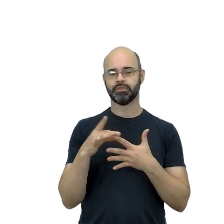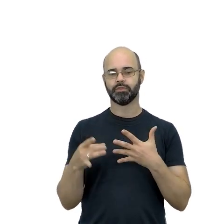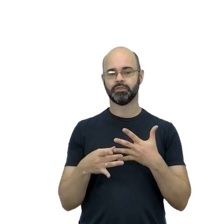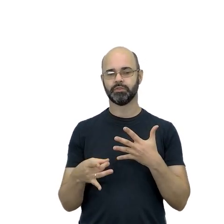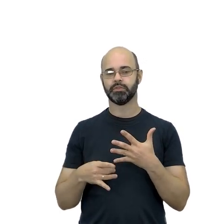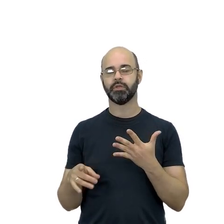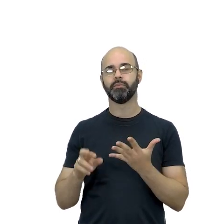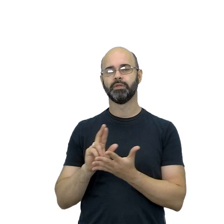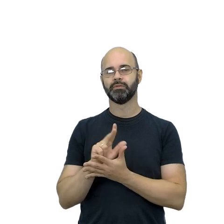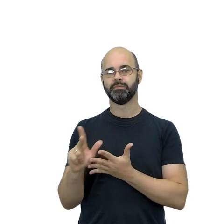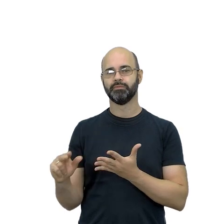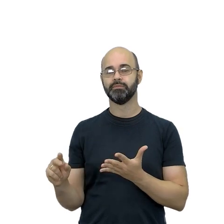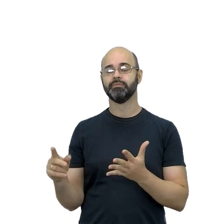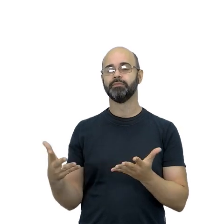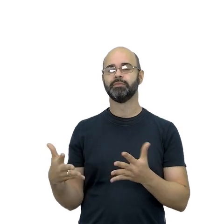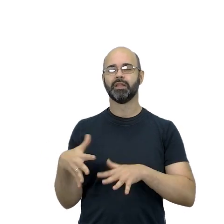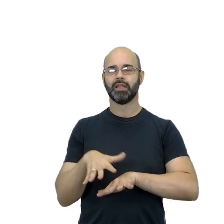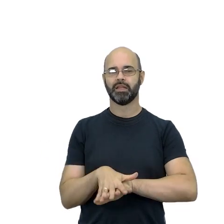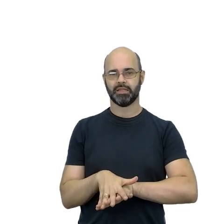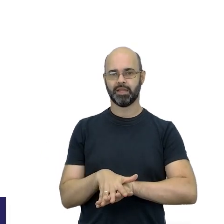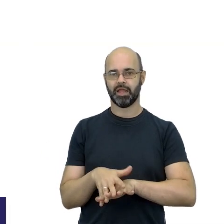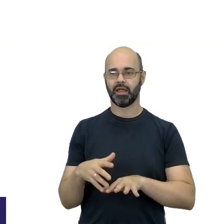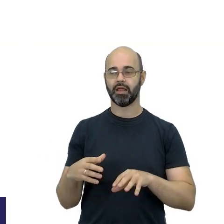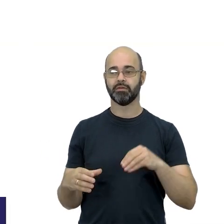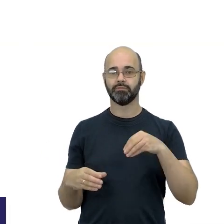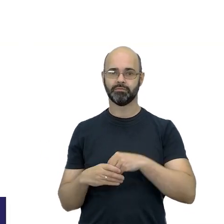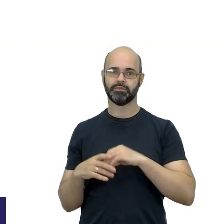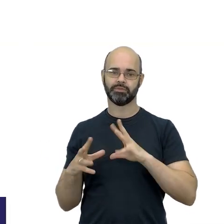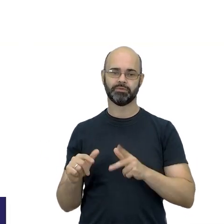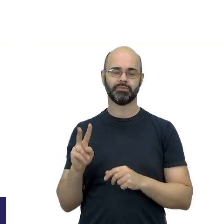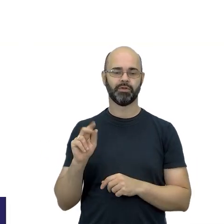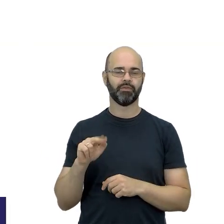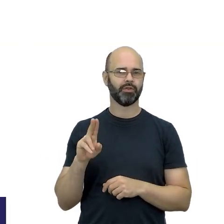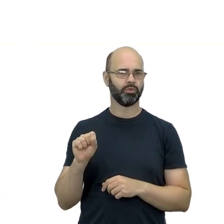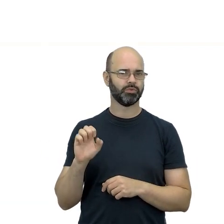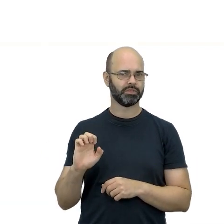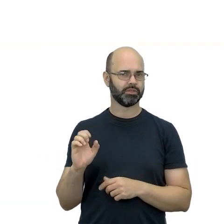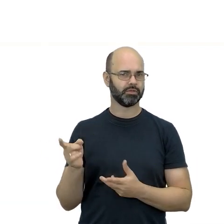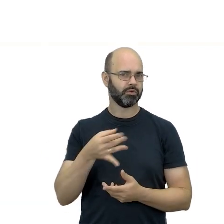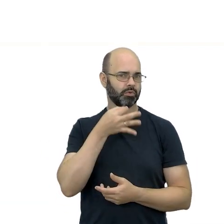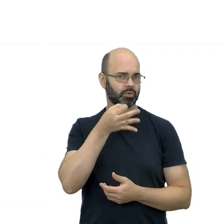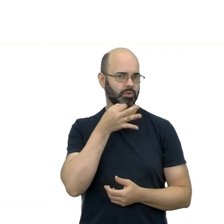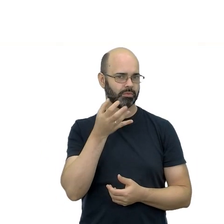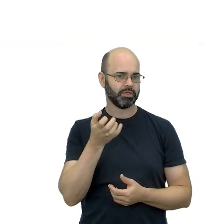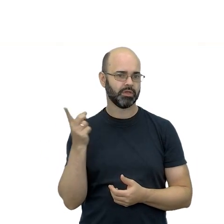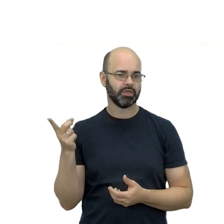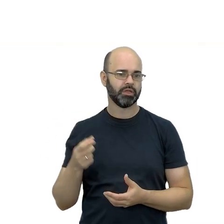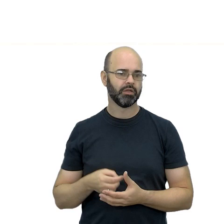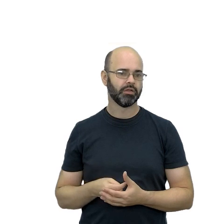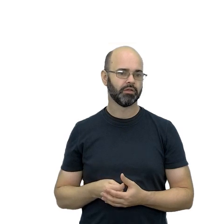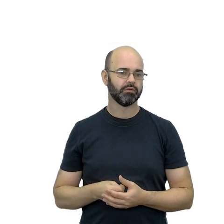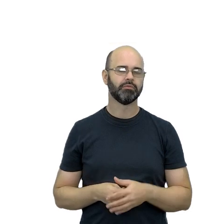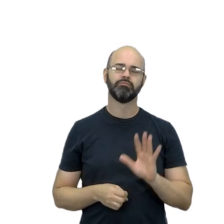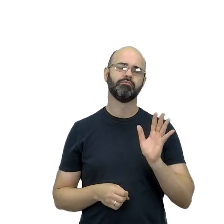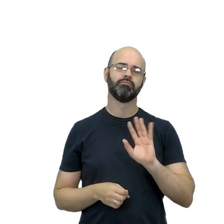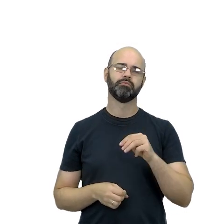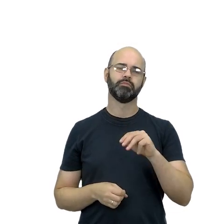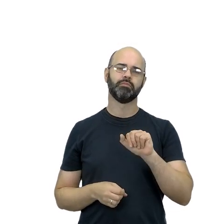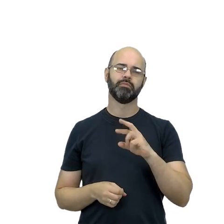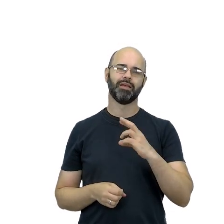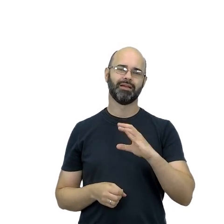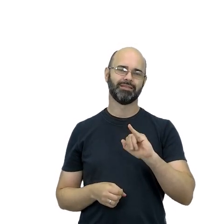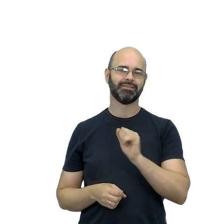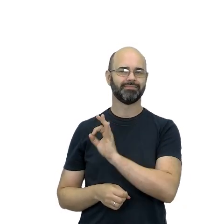convencionais, para que estejam presentes com todas elas. Vanuse, algo a comentar? Não, Márcia, só